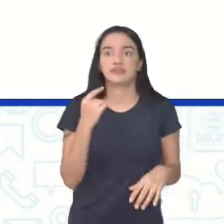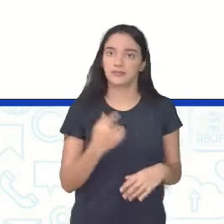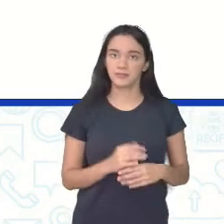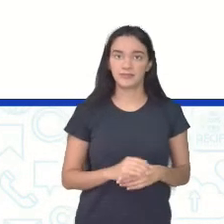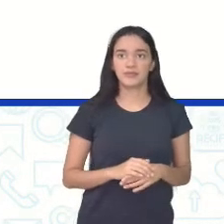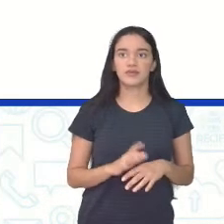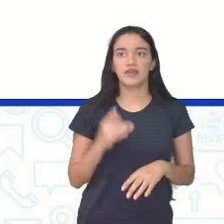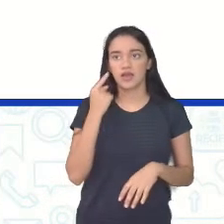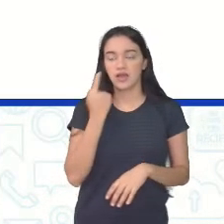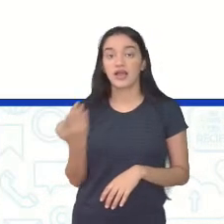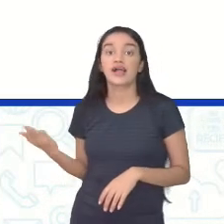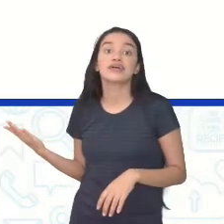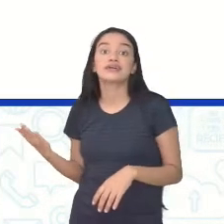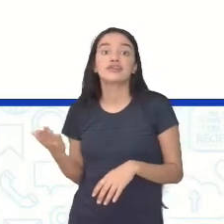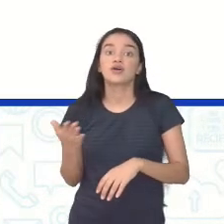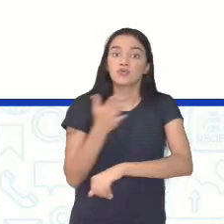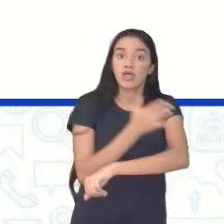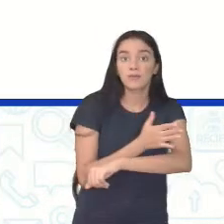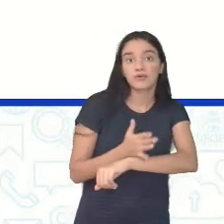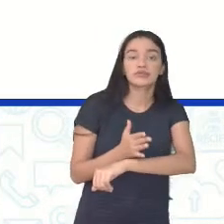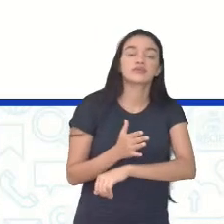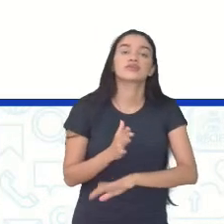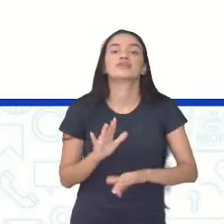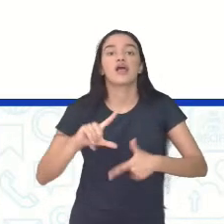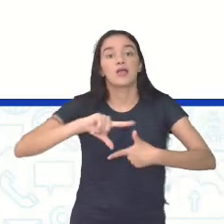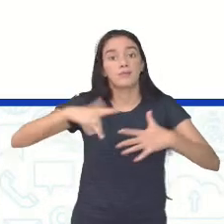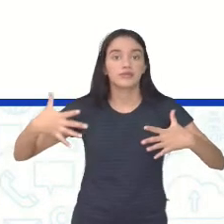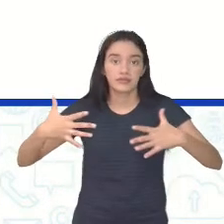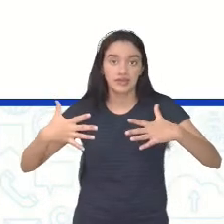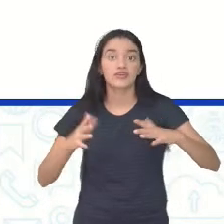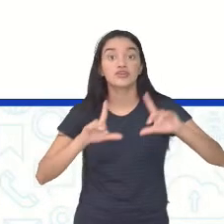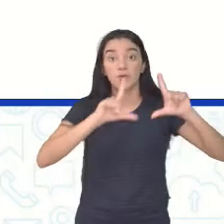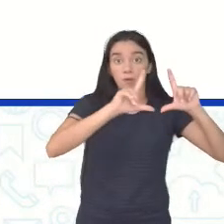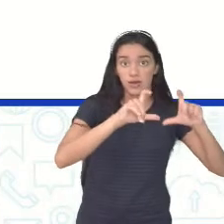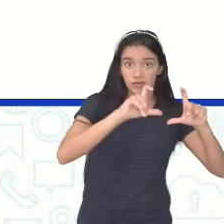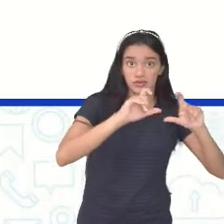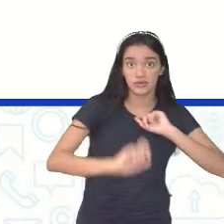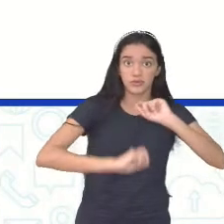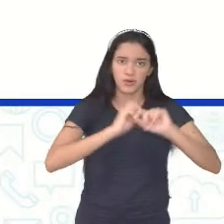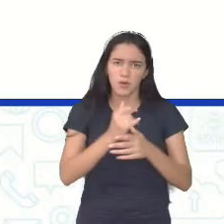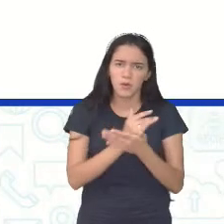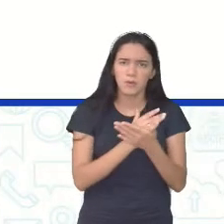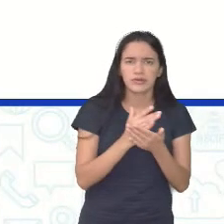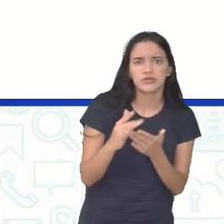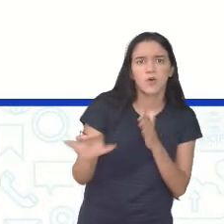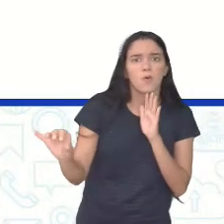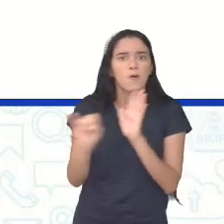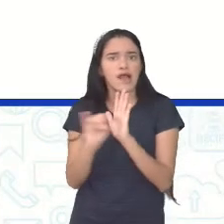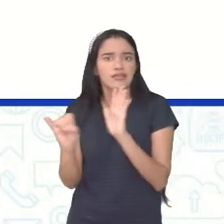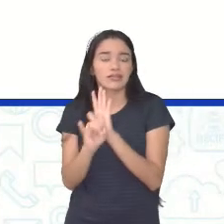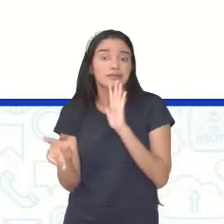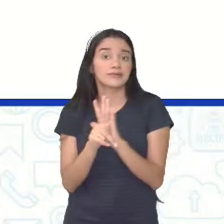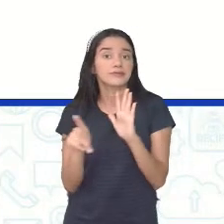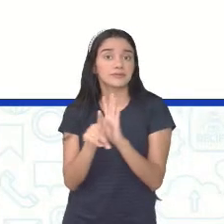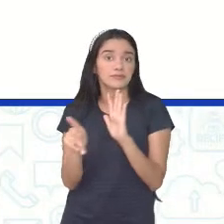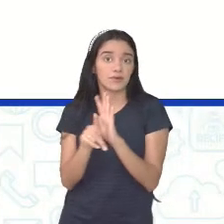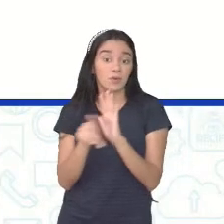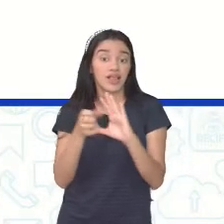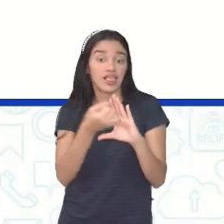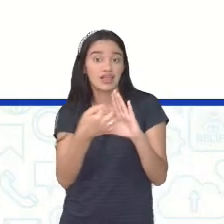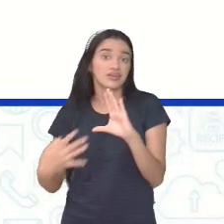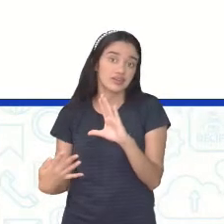medicina que a gente tem hoje. Então ela sofreu muito, foi uma vida de muita dor física. Dor física Dor mesmo. física. Imagina você nunca saber o que é viver